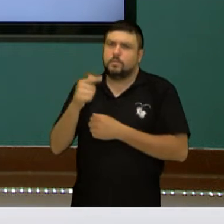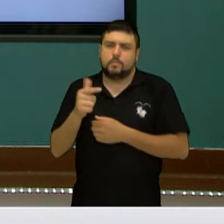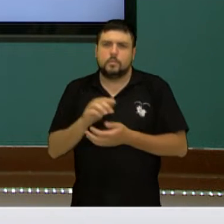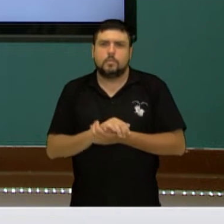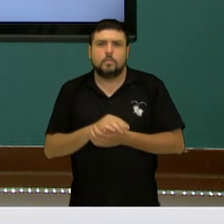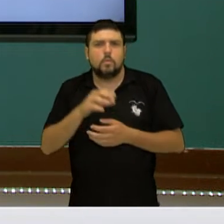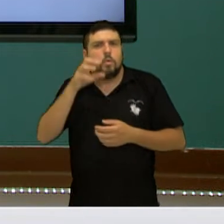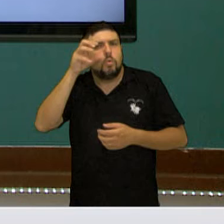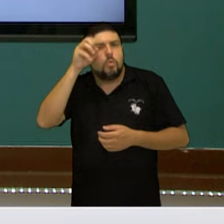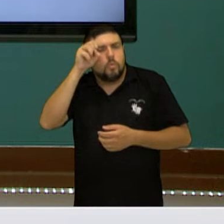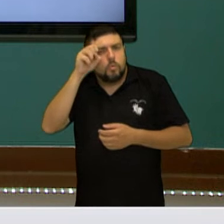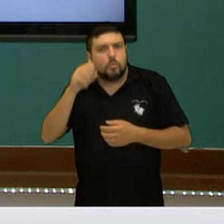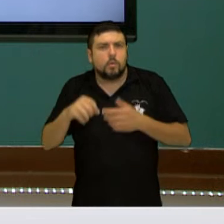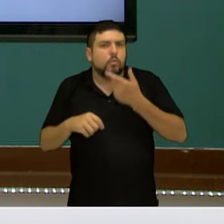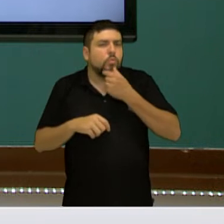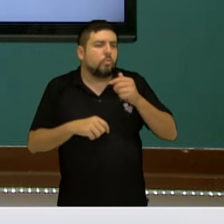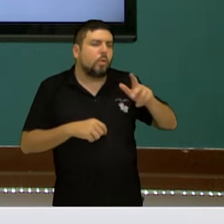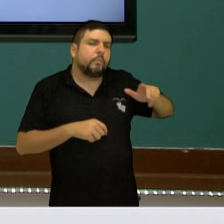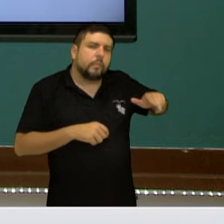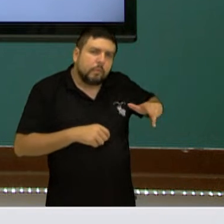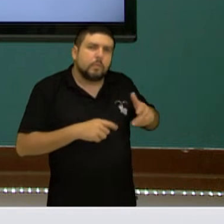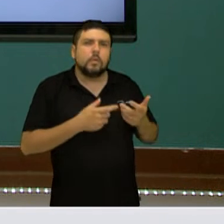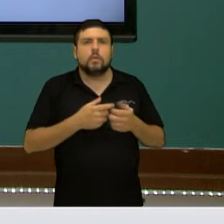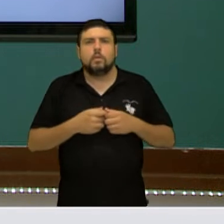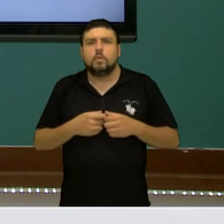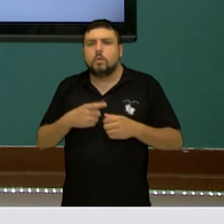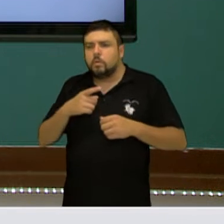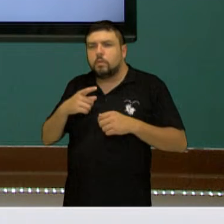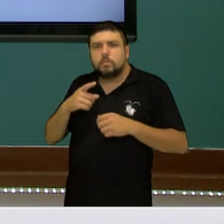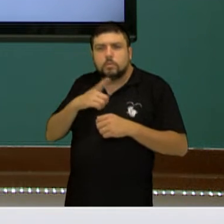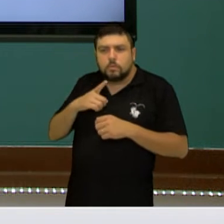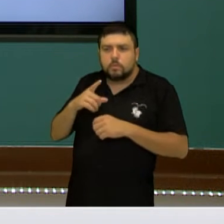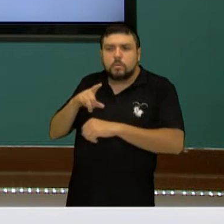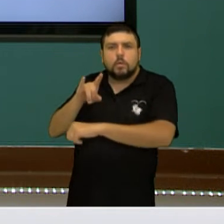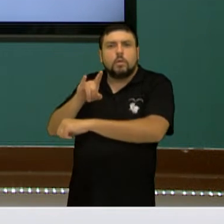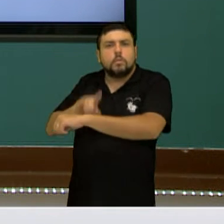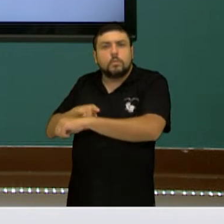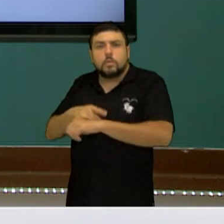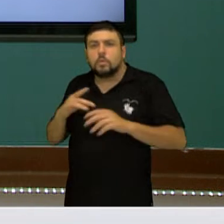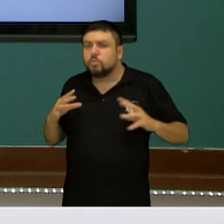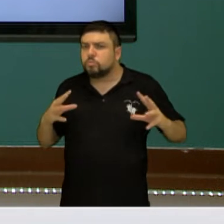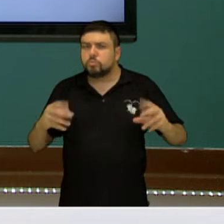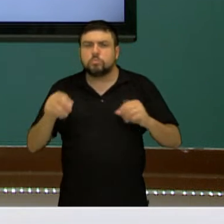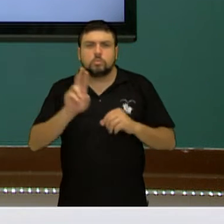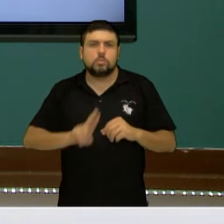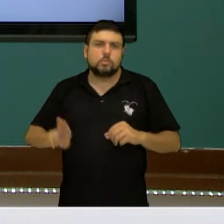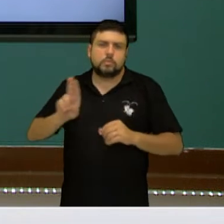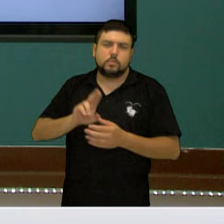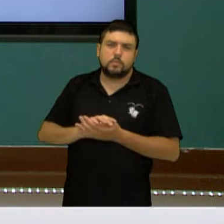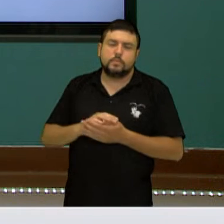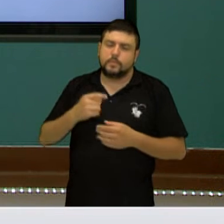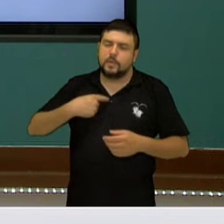irmãos, divide o quarto com a tia, tem um banheiro na casa inteira que todo mundo usa. Pois é, essa é a nossa